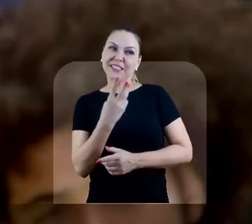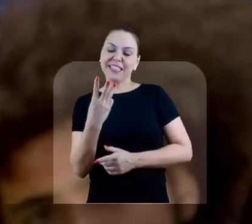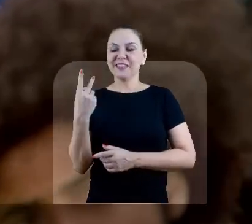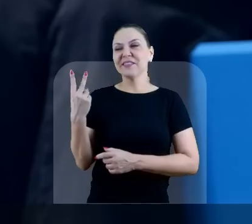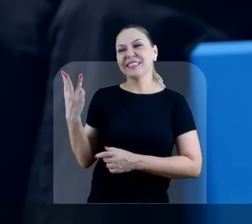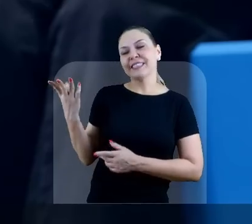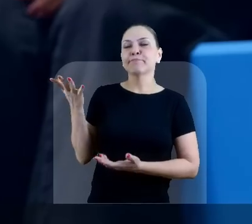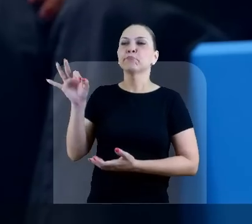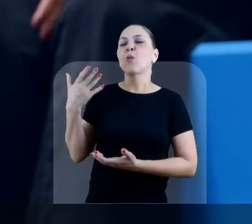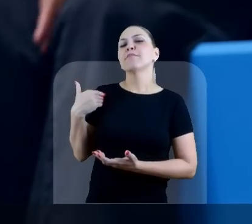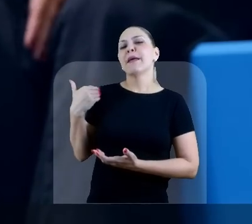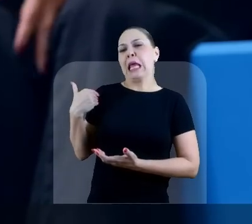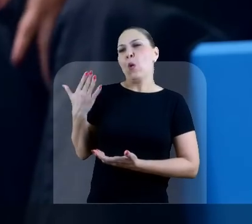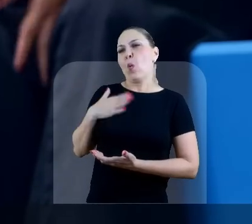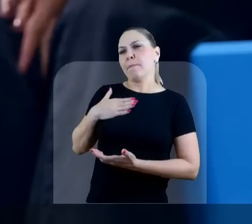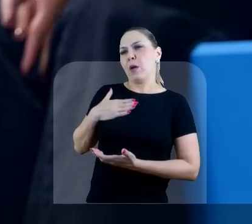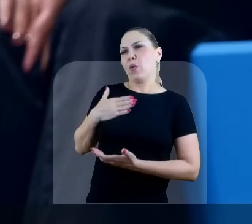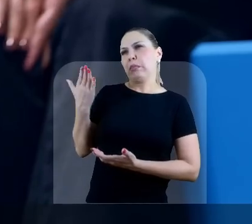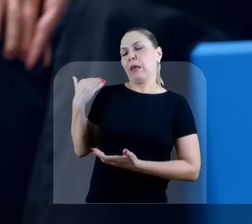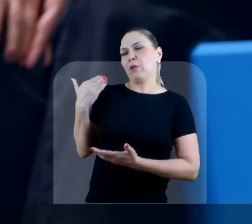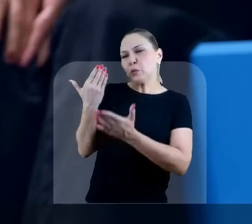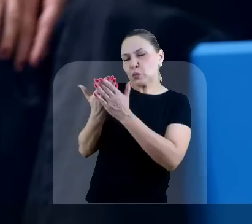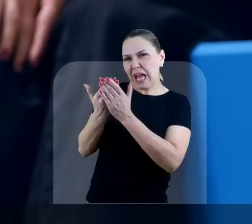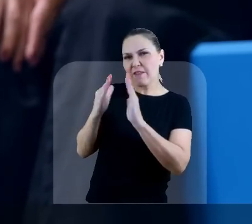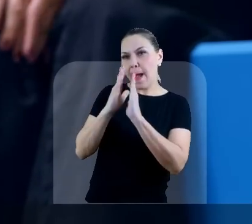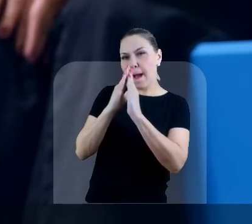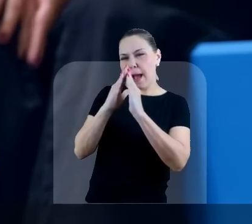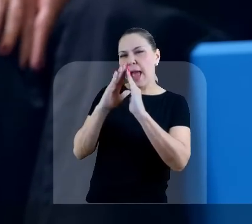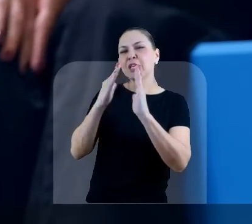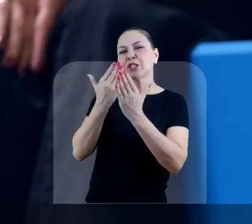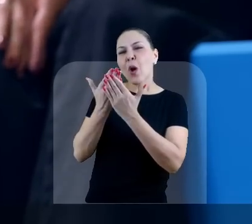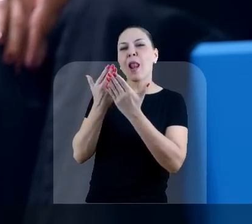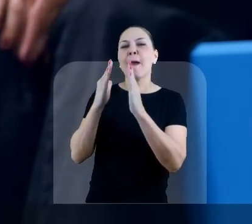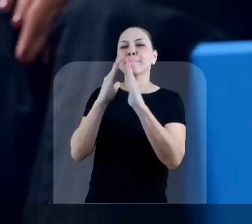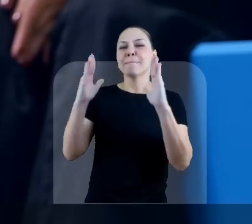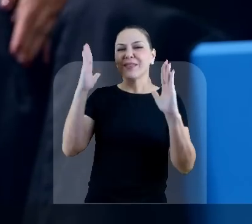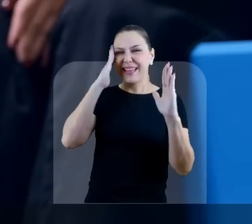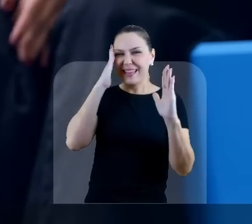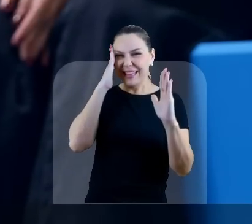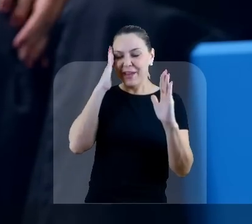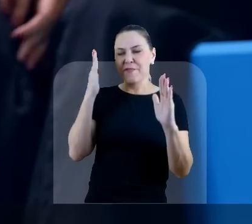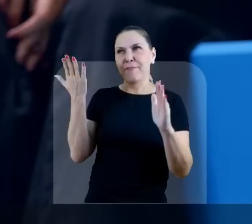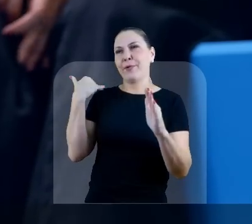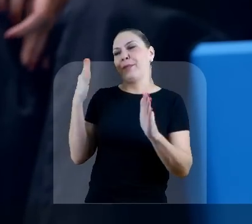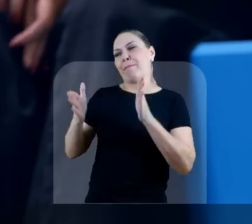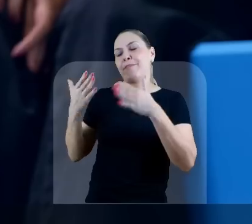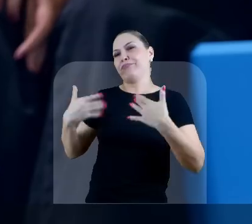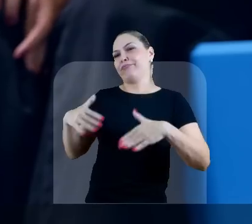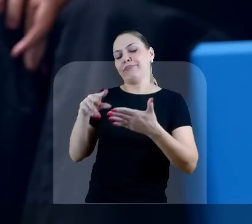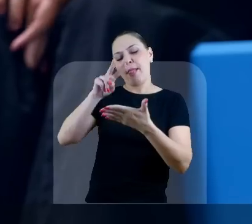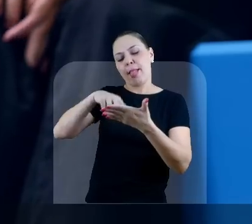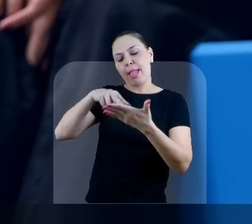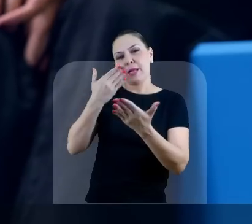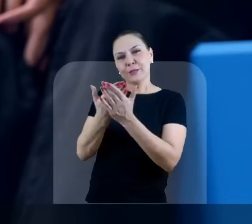23. É. No meu tempo, eu ia estudar na biblioteca em Eldorado Paulista. Abri a enciclopédia Barça.